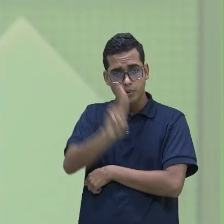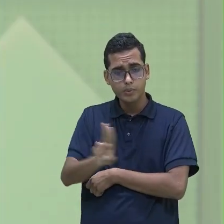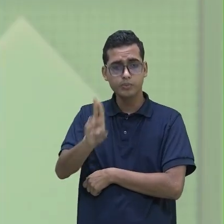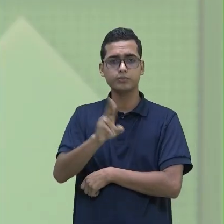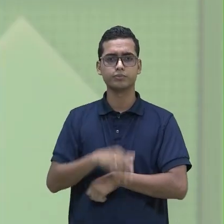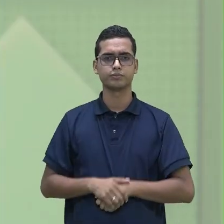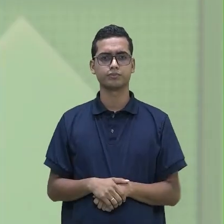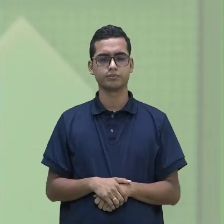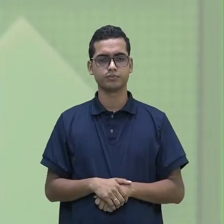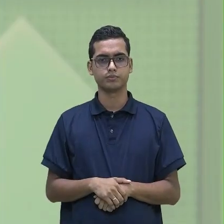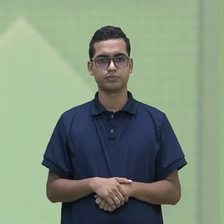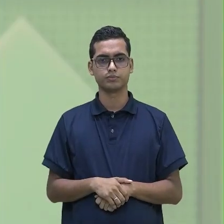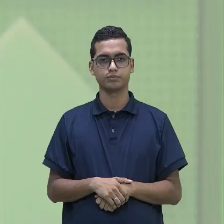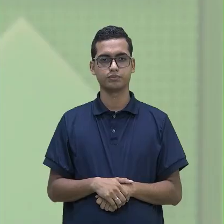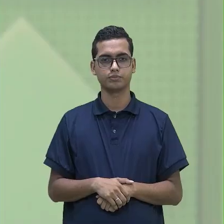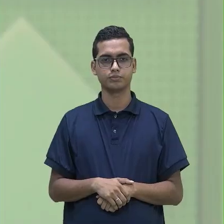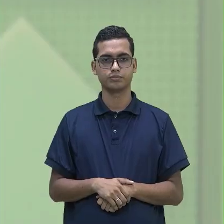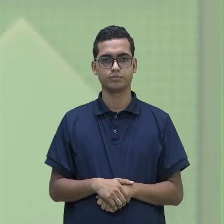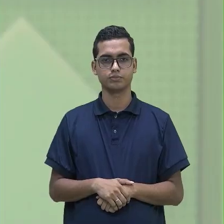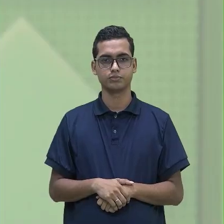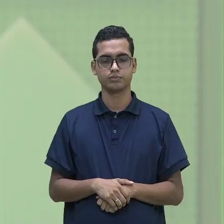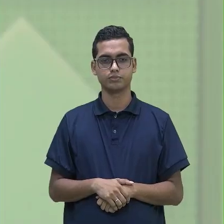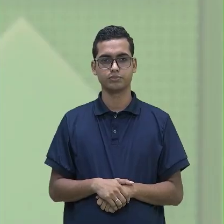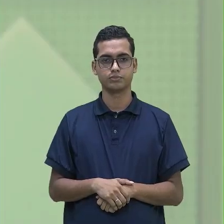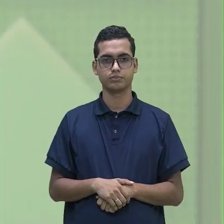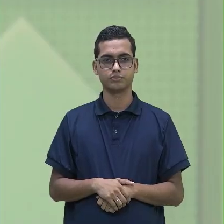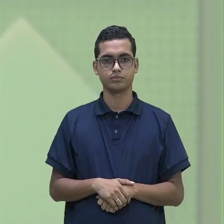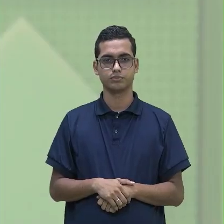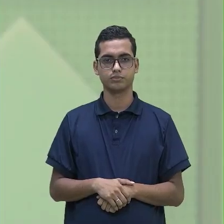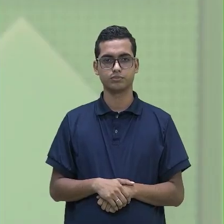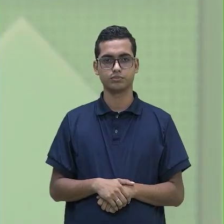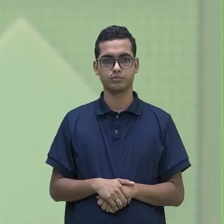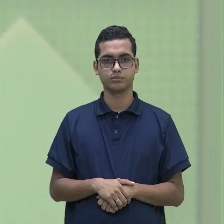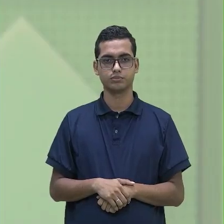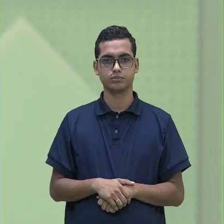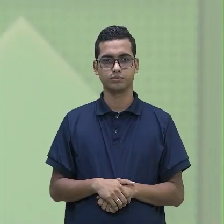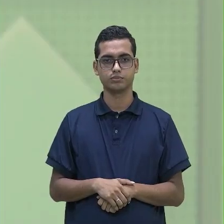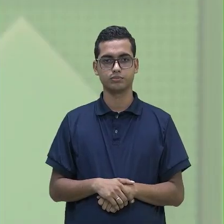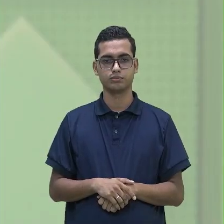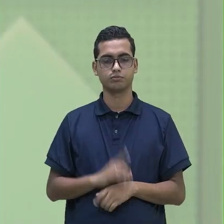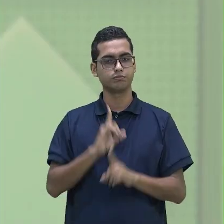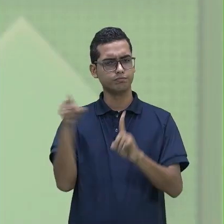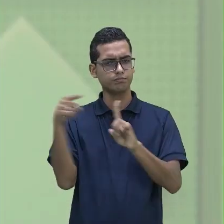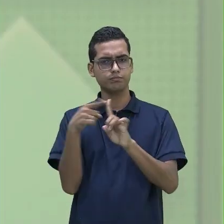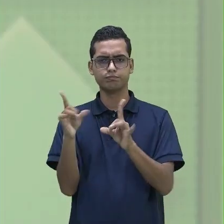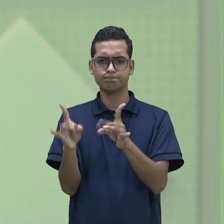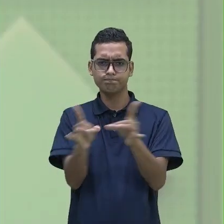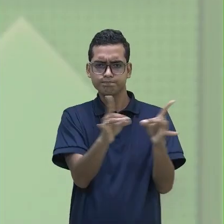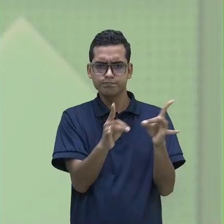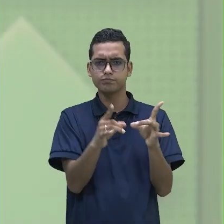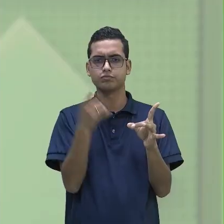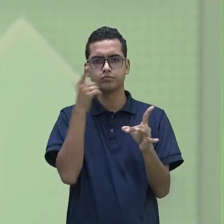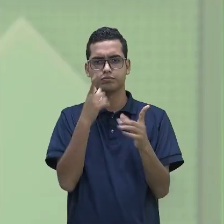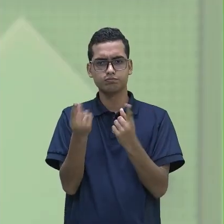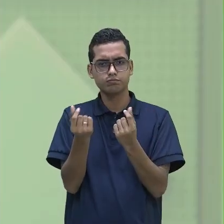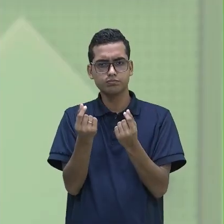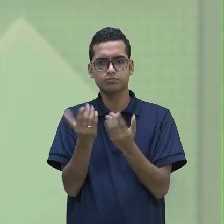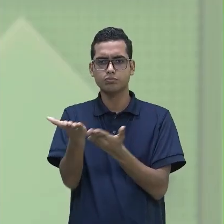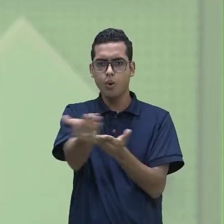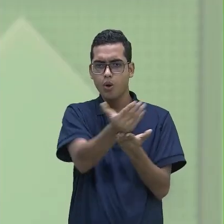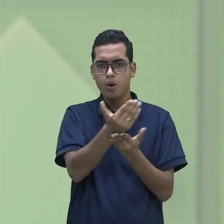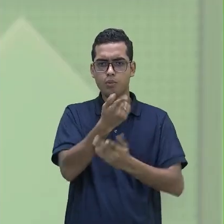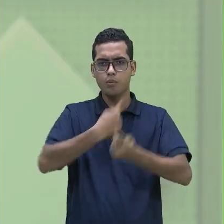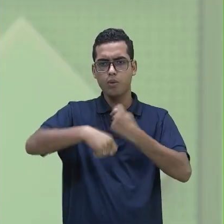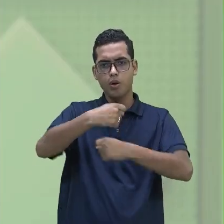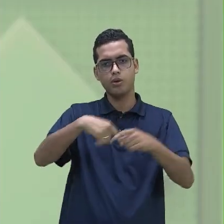ele seja ali utilizado como um potencial econômico, que gere recursos, gere renda,